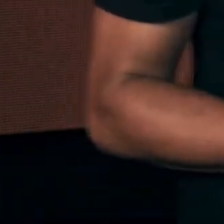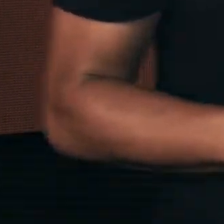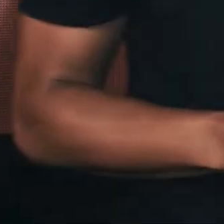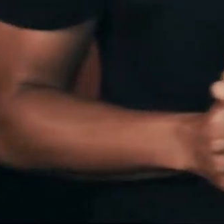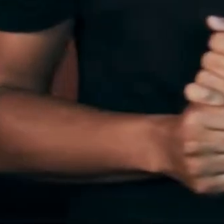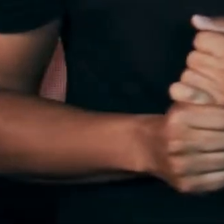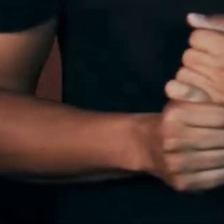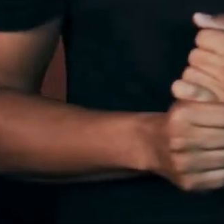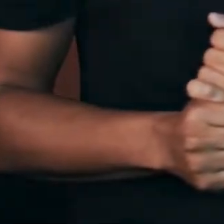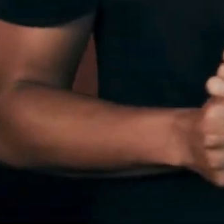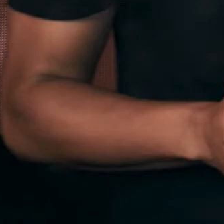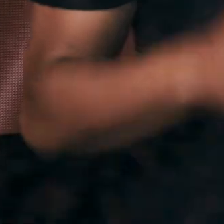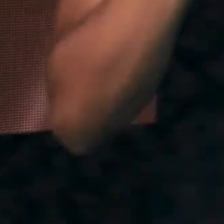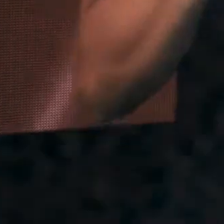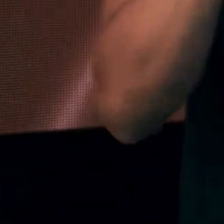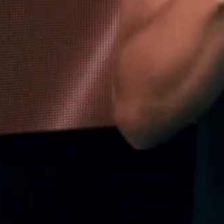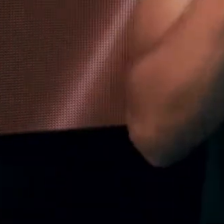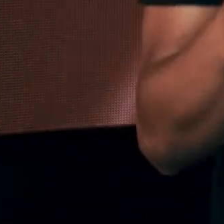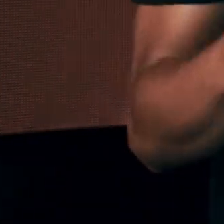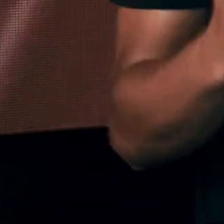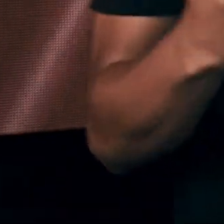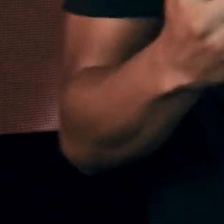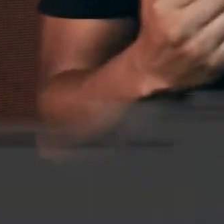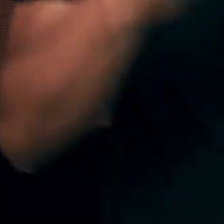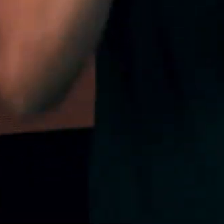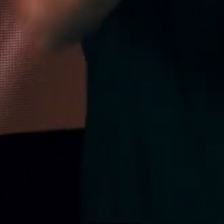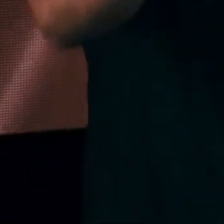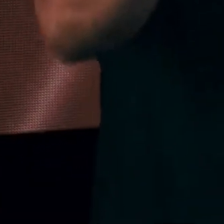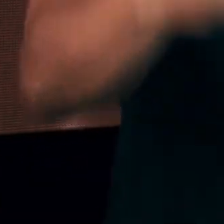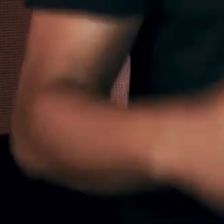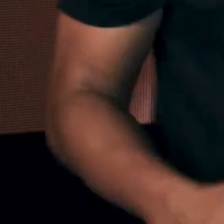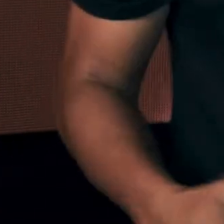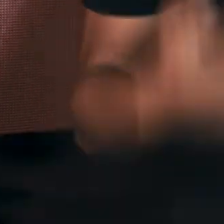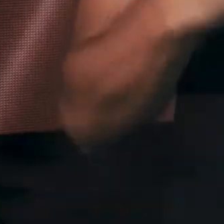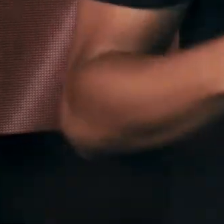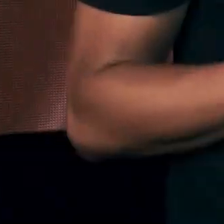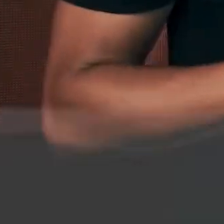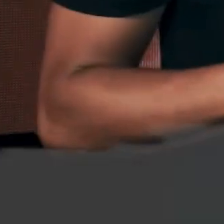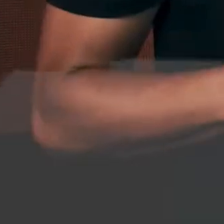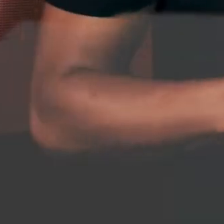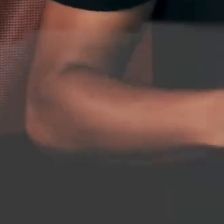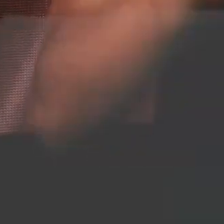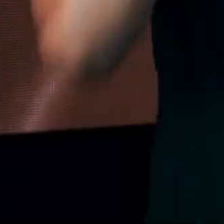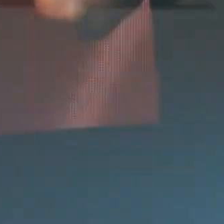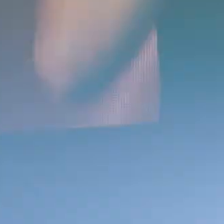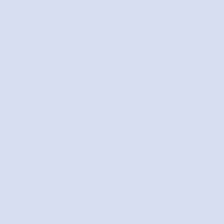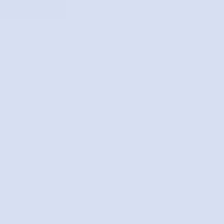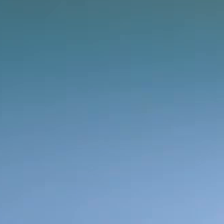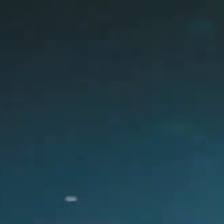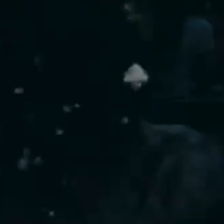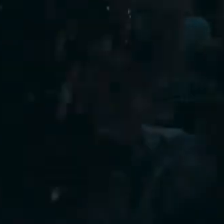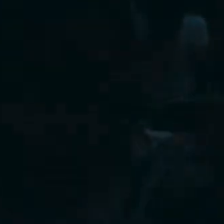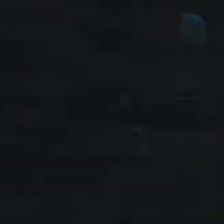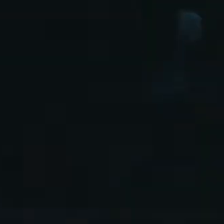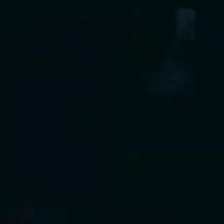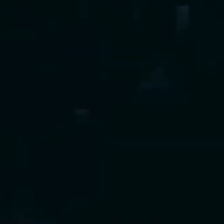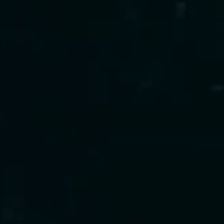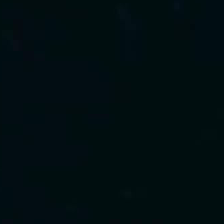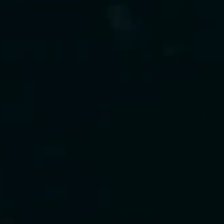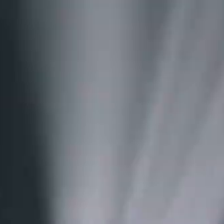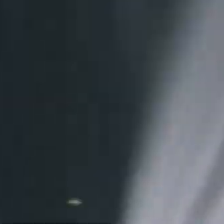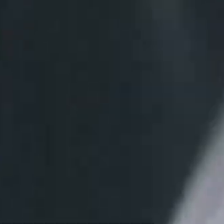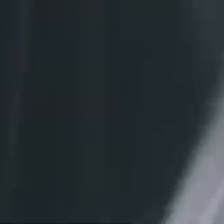ciente de tudo que acontece na nossa igreja. Vem viver o sobrenatural de Deus para a sua vida junto conosco. Vem! Vem.